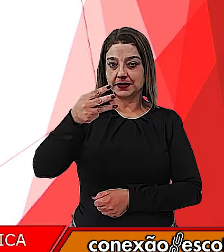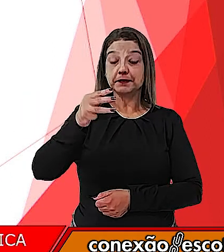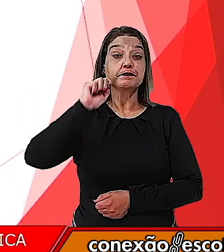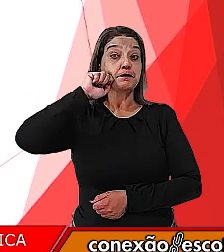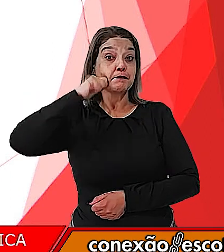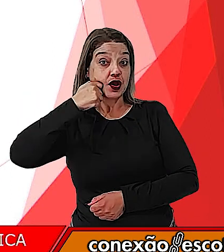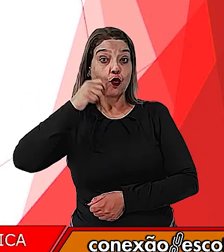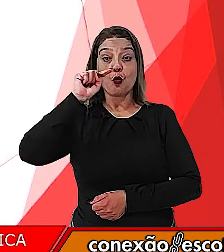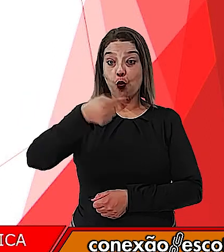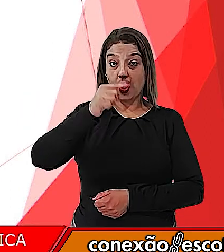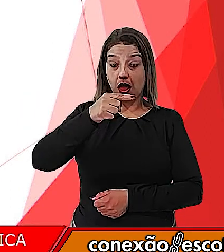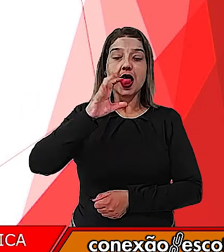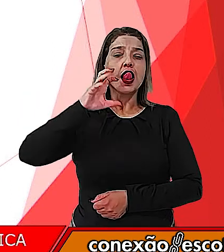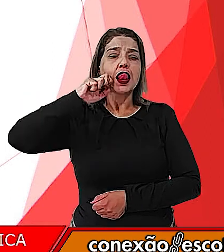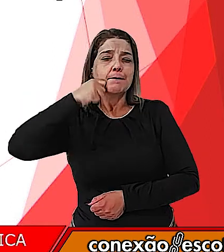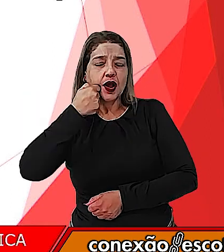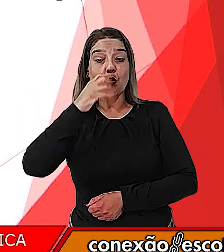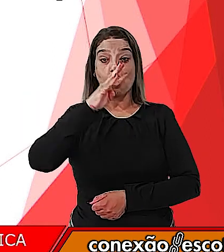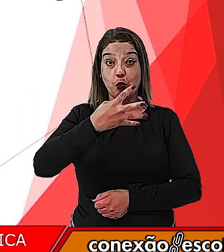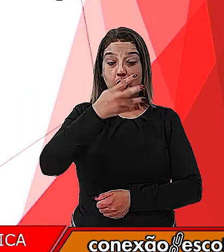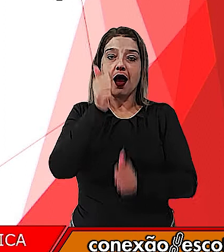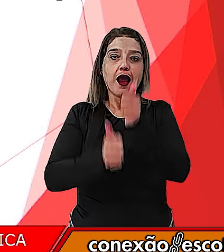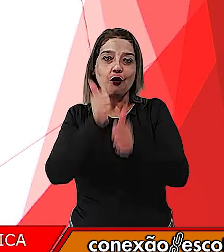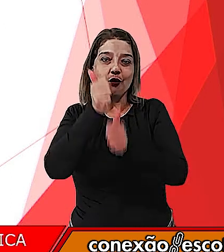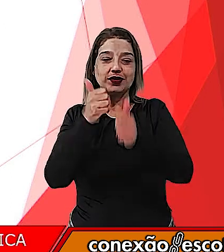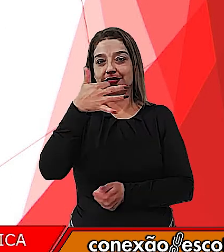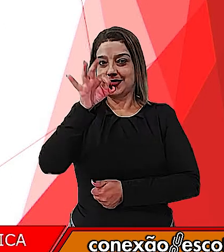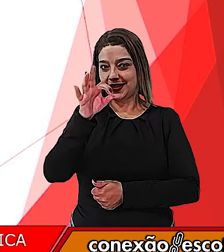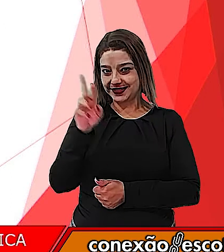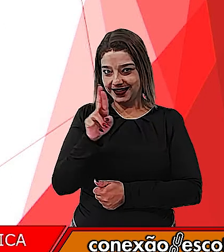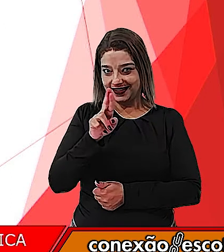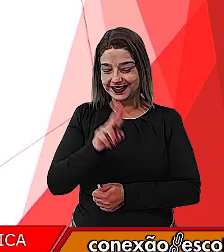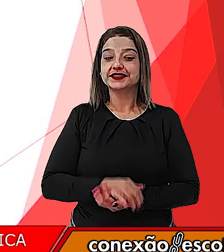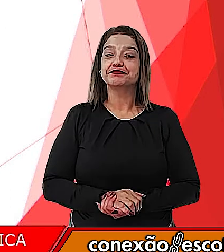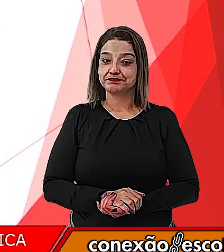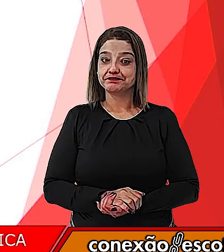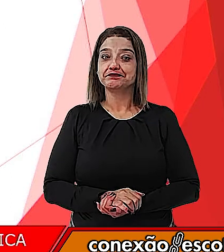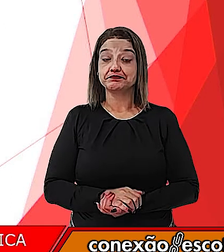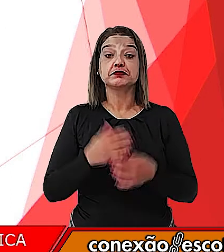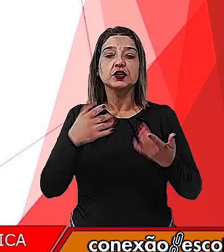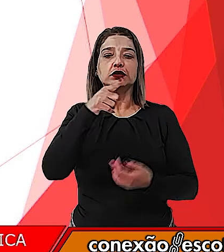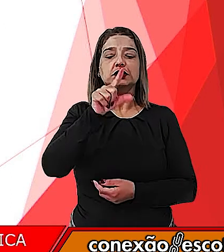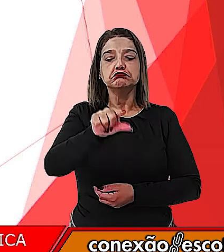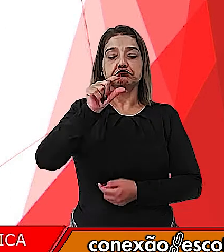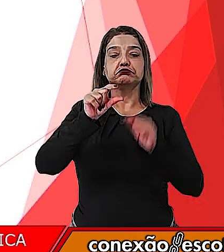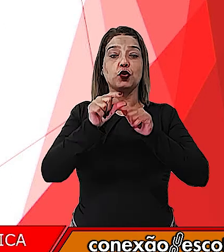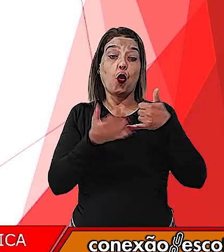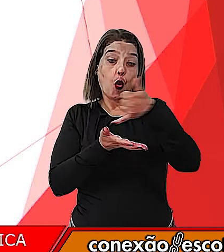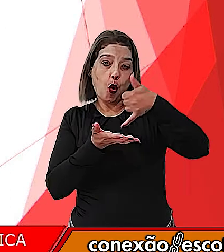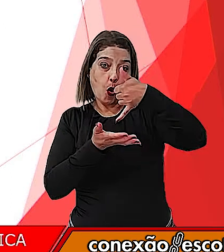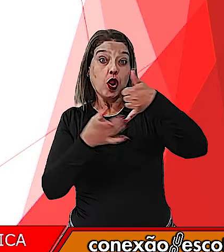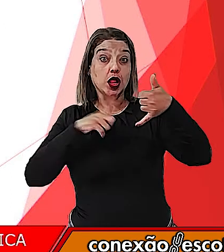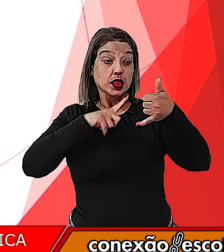R$ 3, pão R$ 1, limão R$ 4 e arroz R$ 10. Então você tem, quando você tirar o óleo e